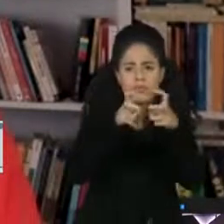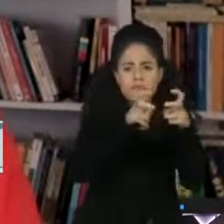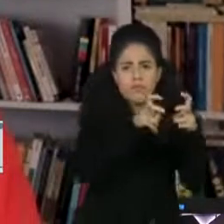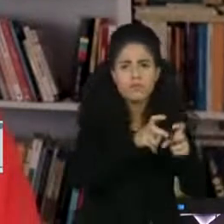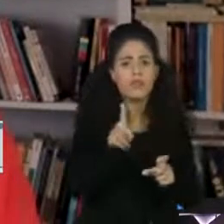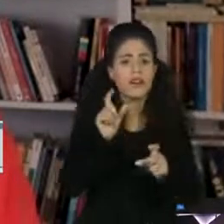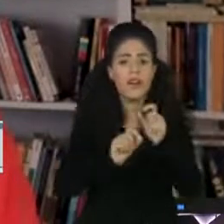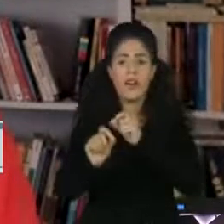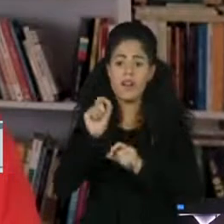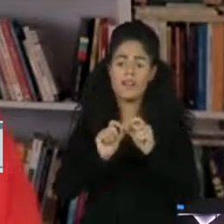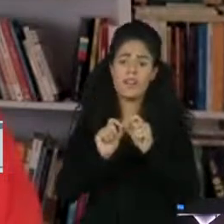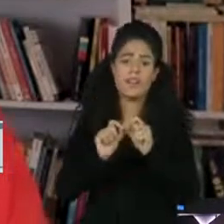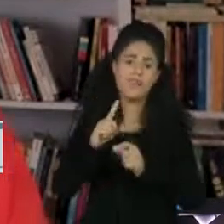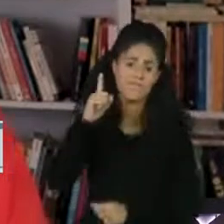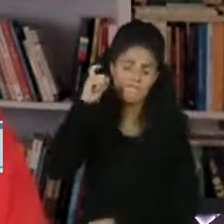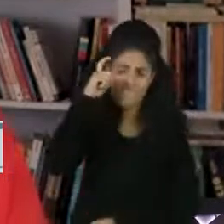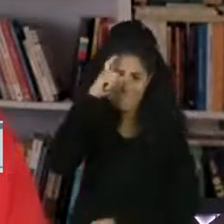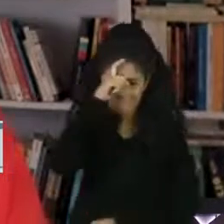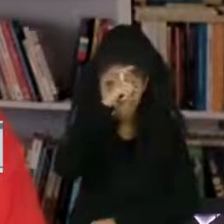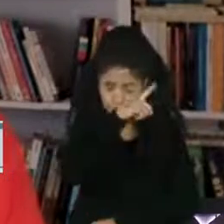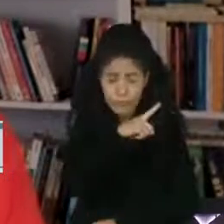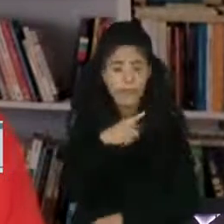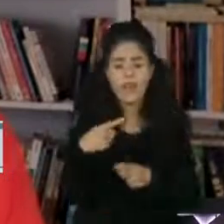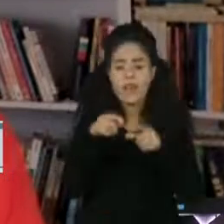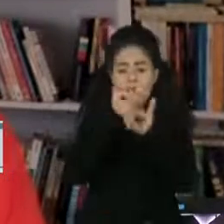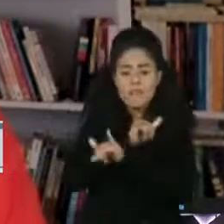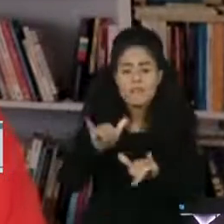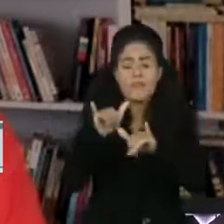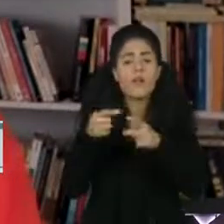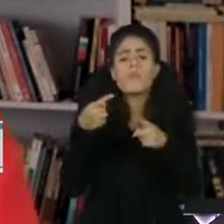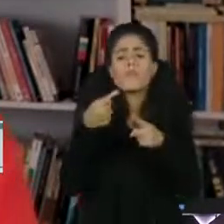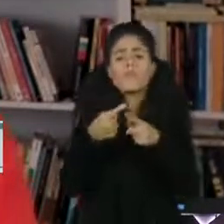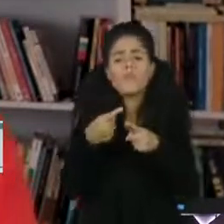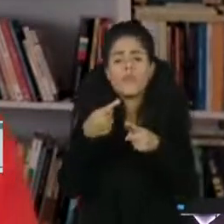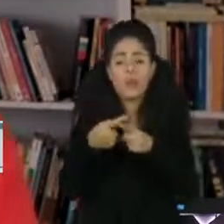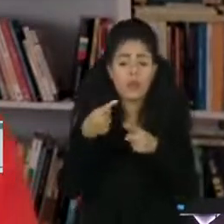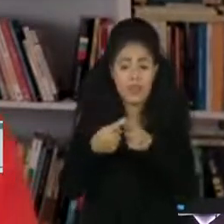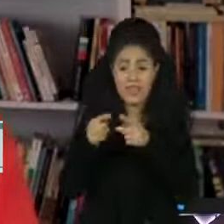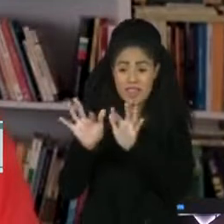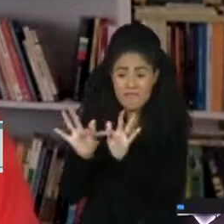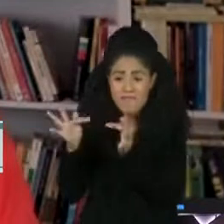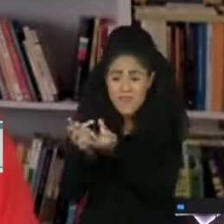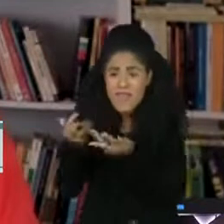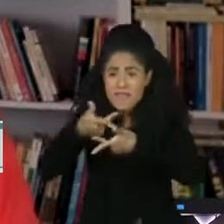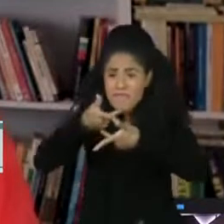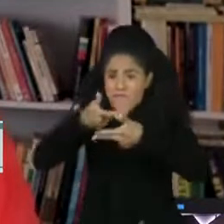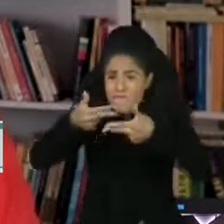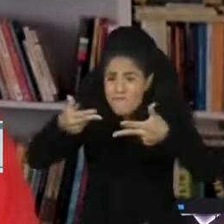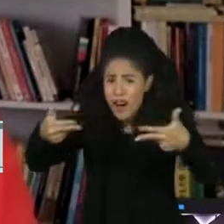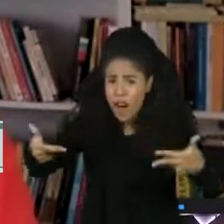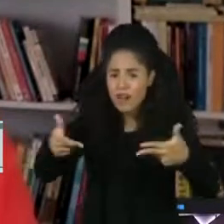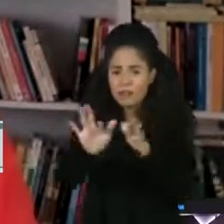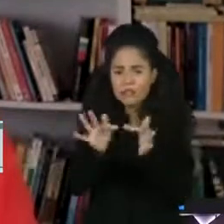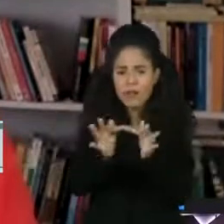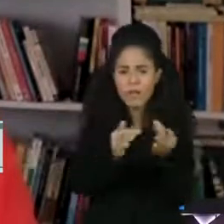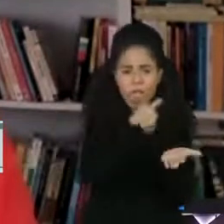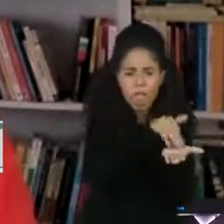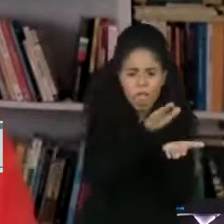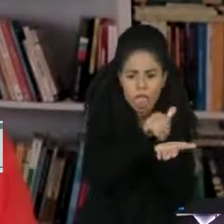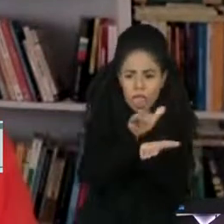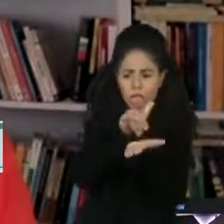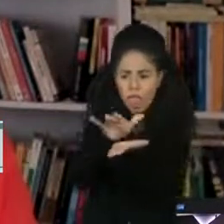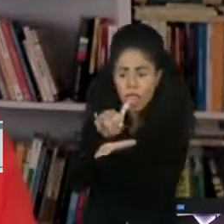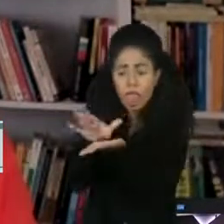temos uma tragédia anunciada porque vamos por muitas famílias na rua porque os processos